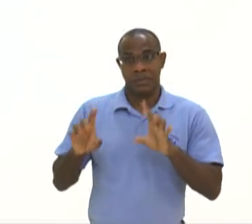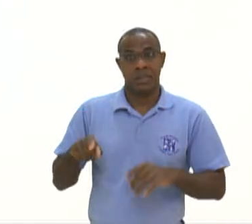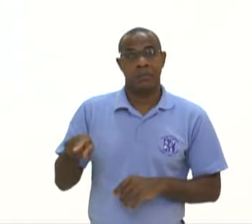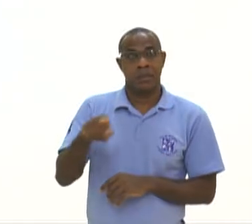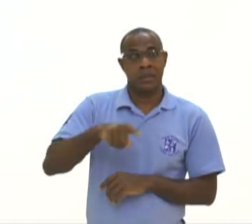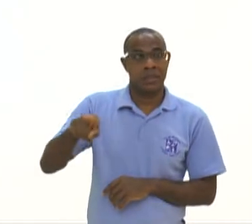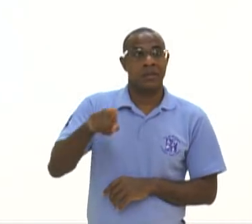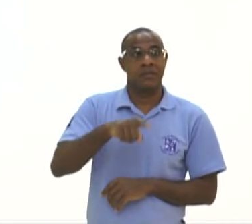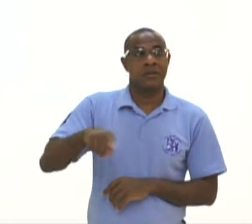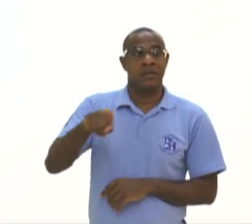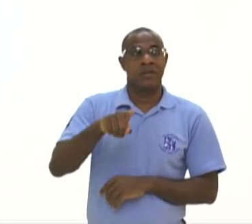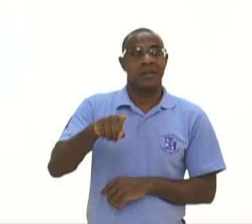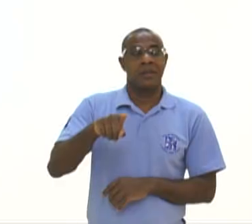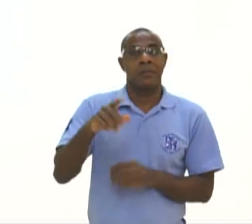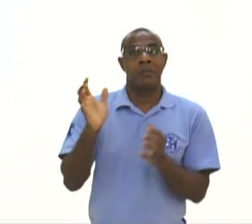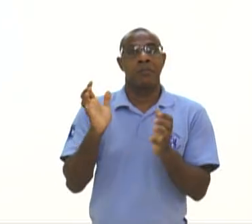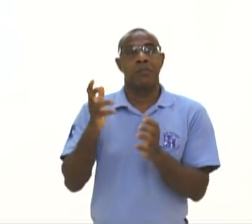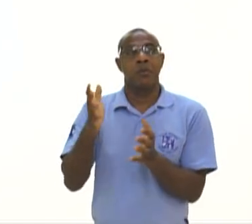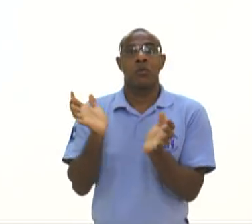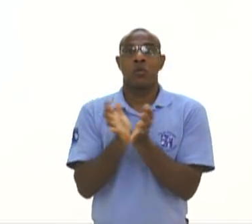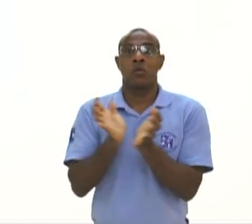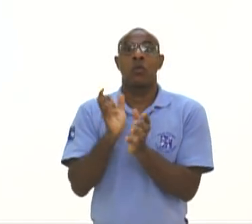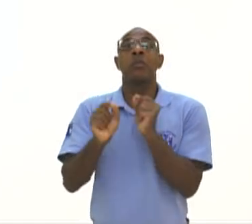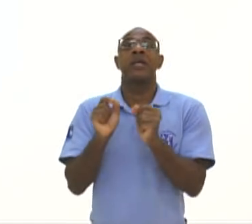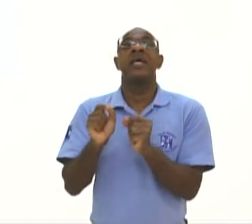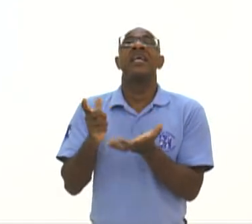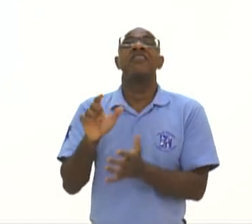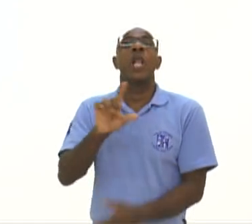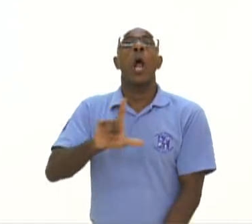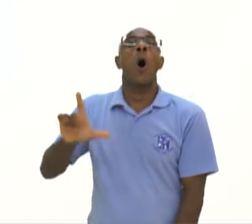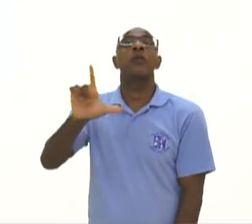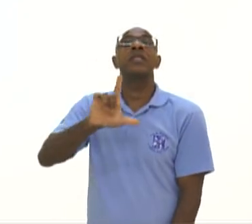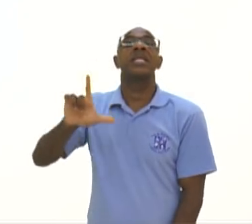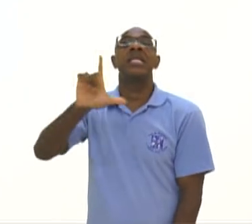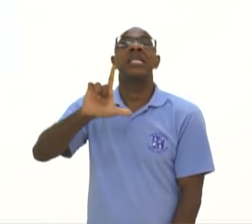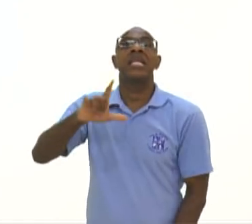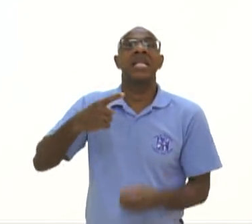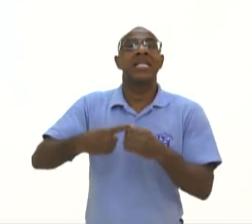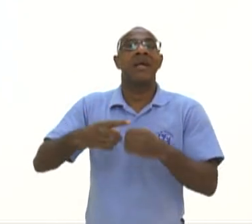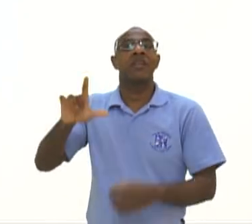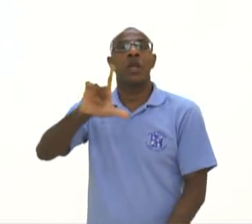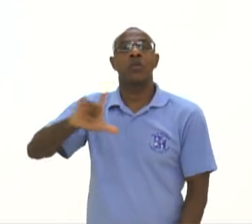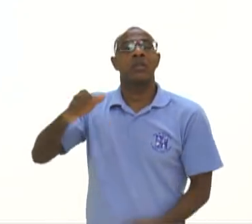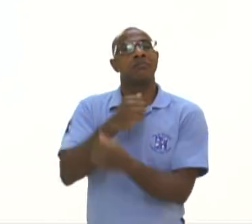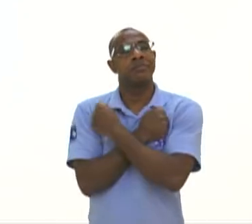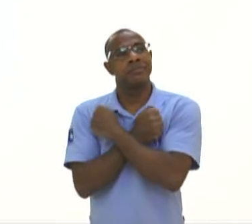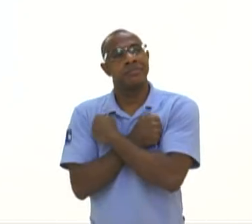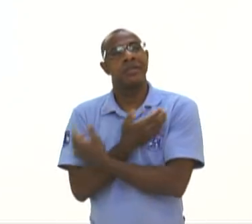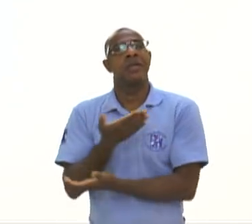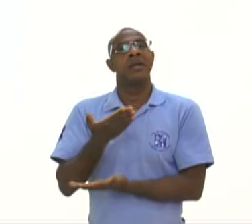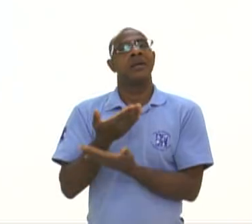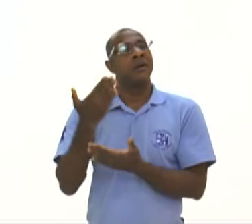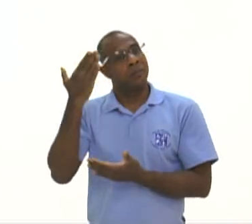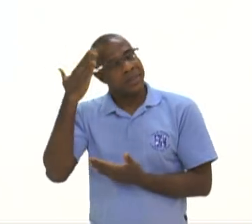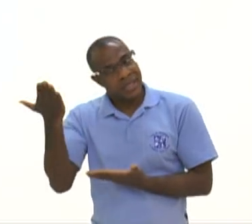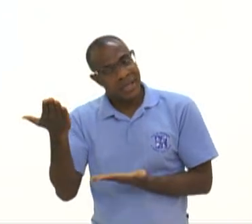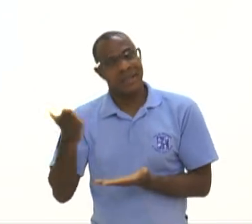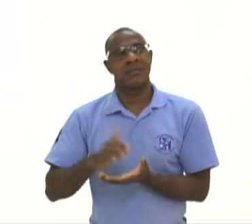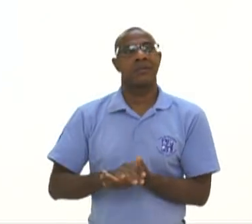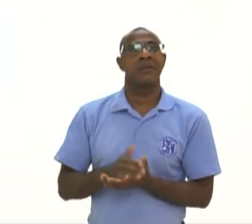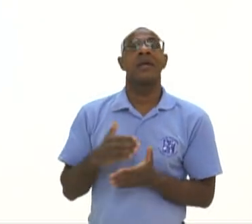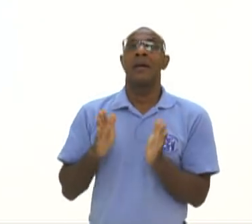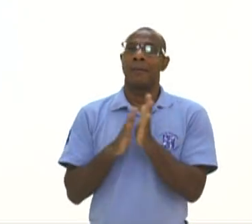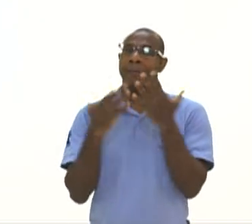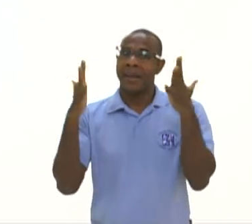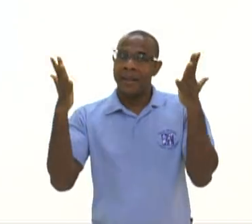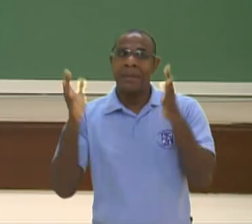a galerinha lá de Londrina, que eu recebo muitas mensagens, agradeço o carinho, o reconhecimento, né? E parabéns por